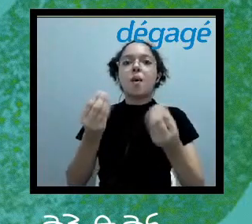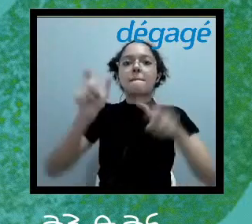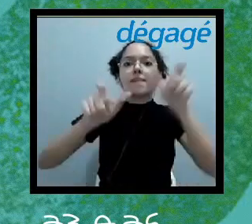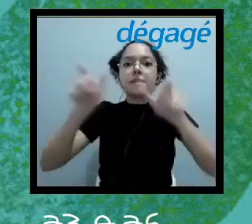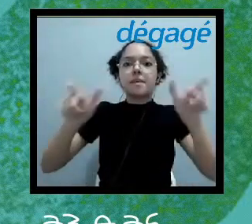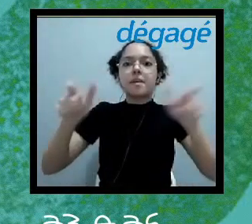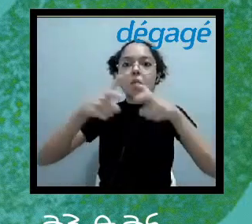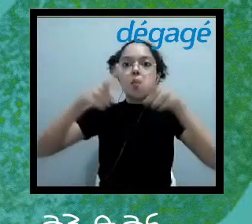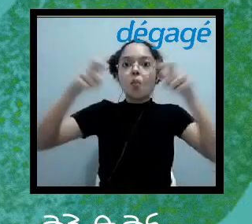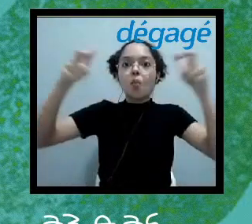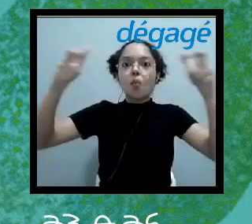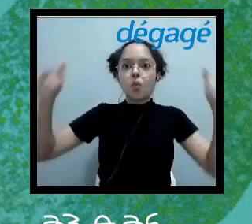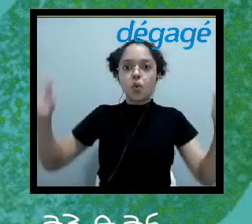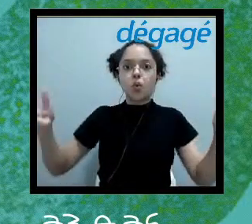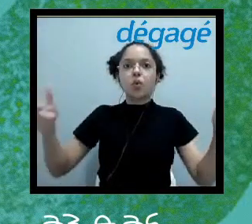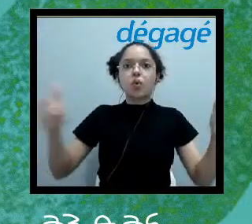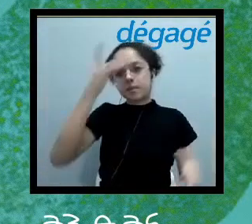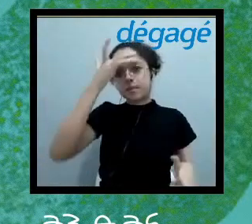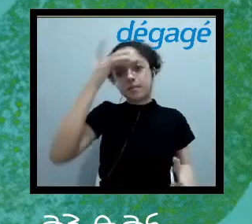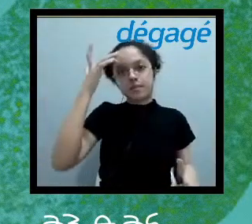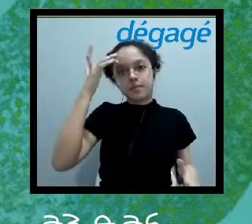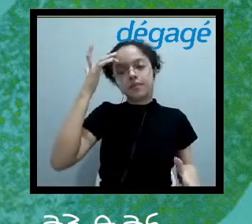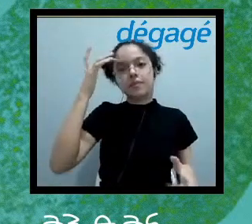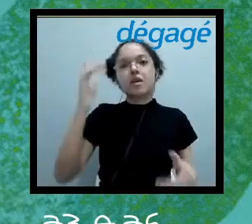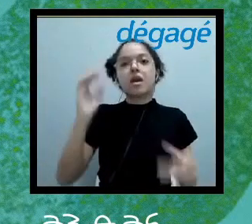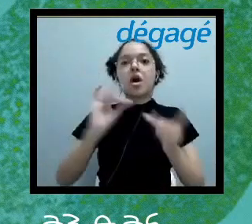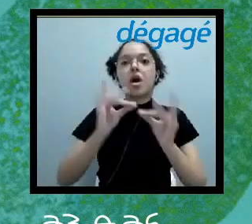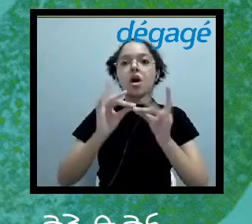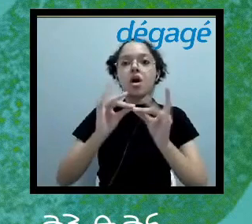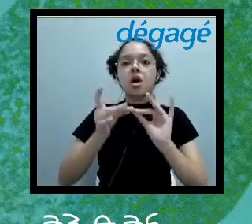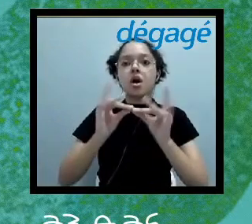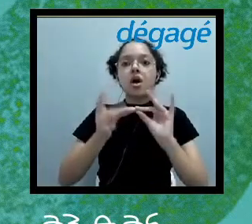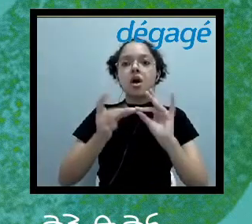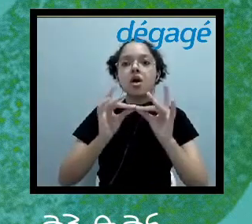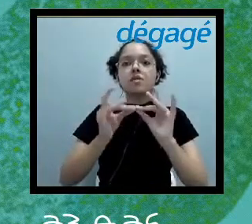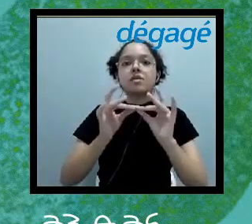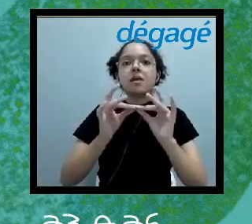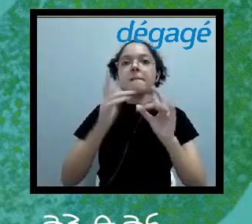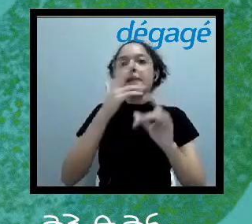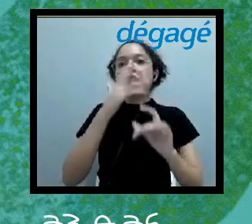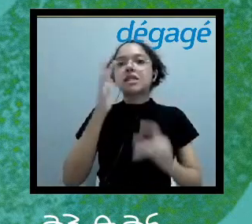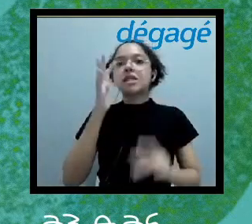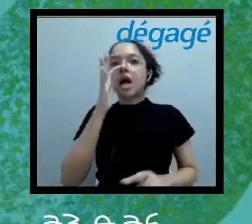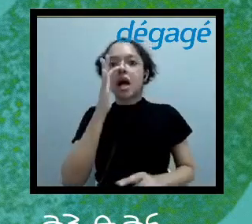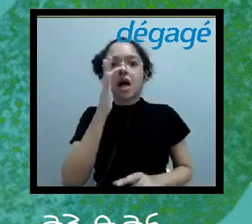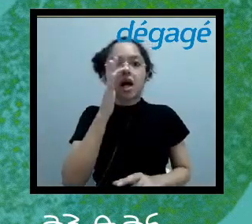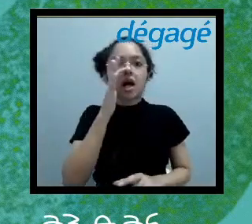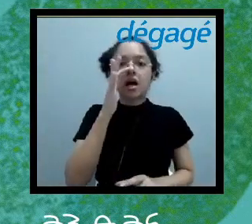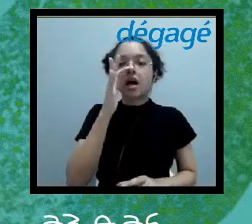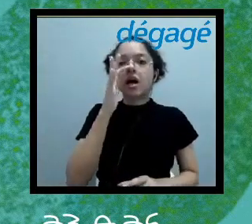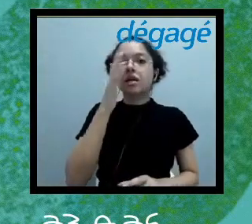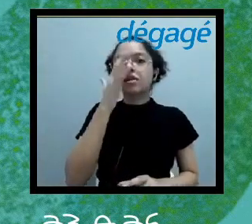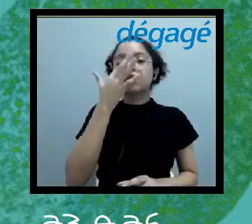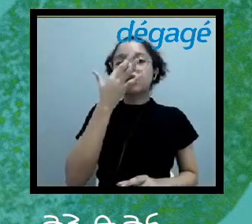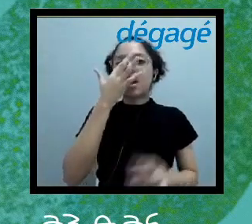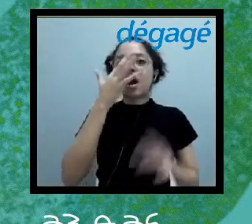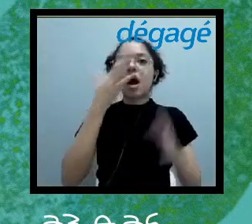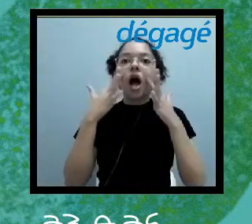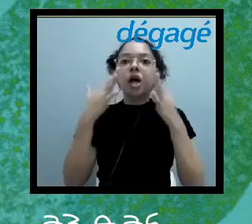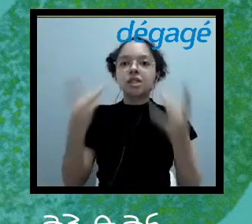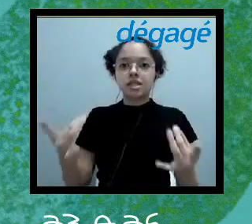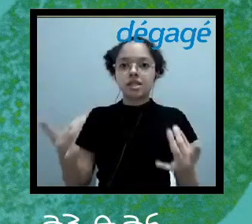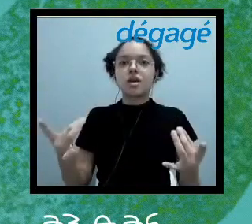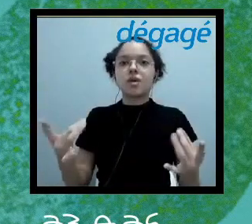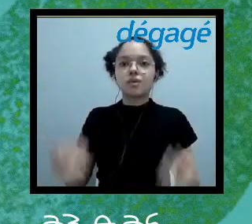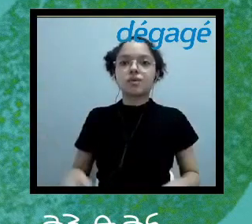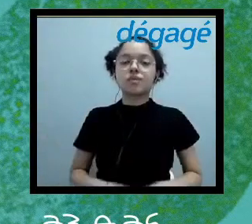Então, existe um olhar do oficineiro que está sempre atento, um ao outro, principalmente. Por exemplo, eu